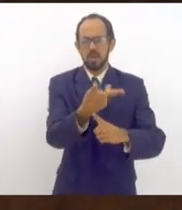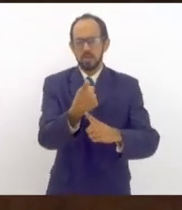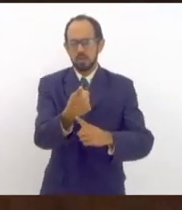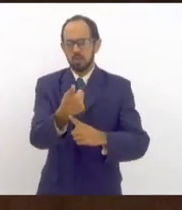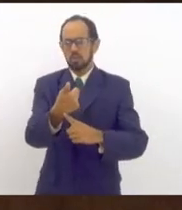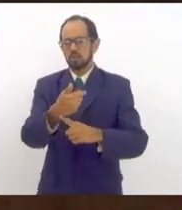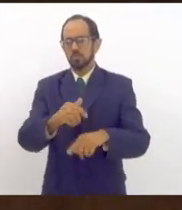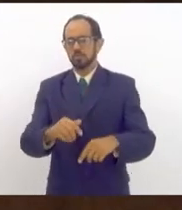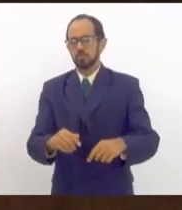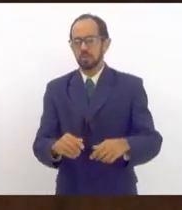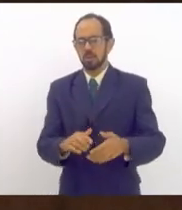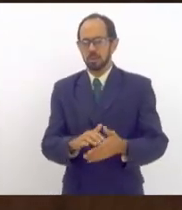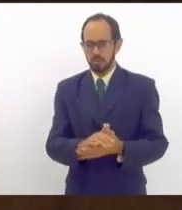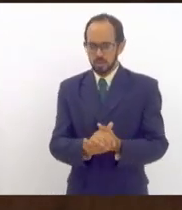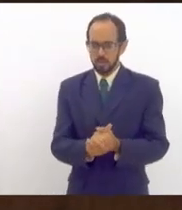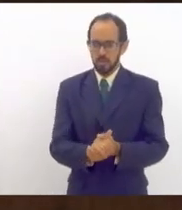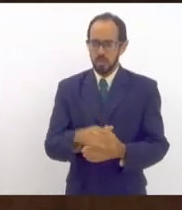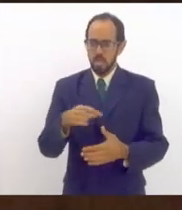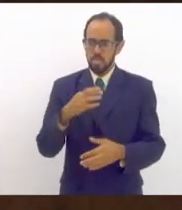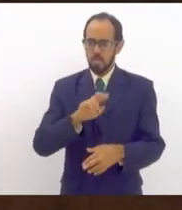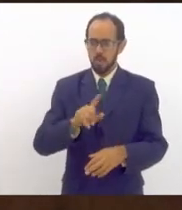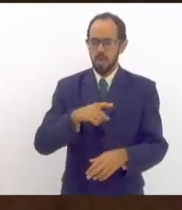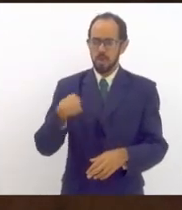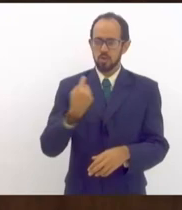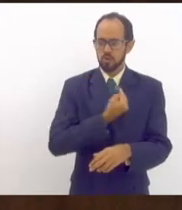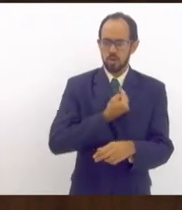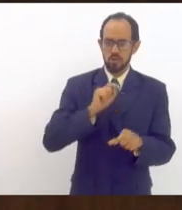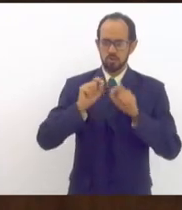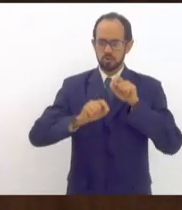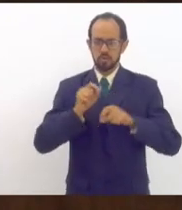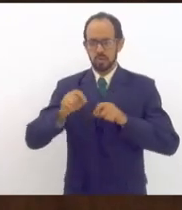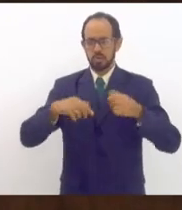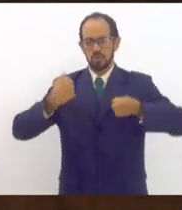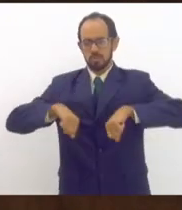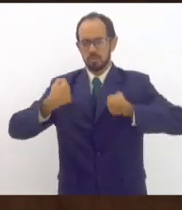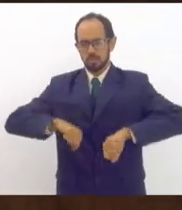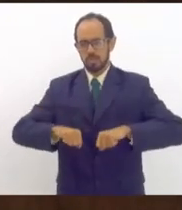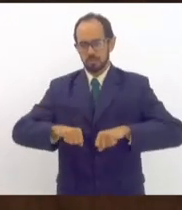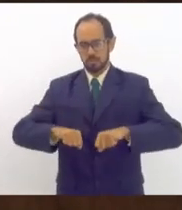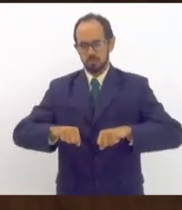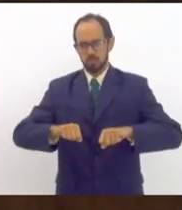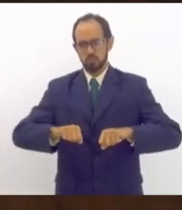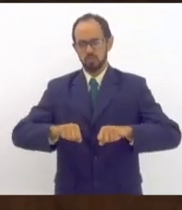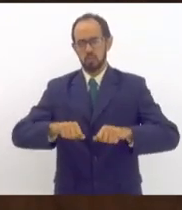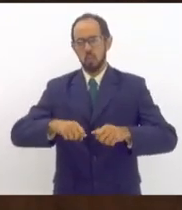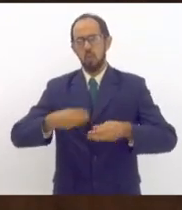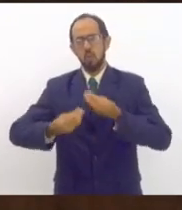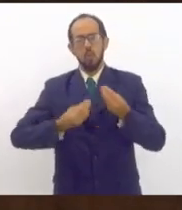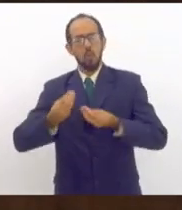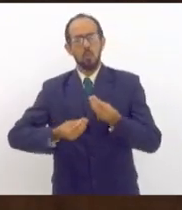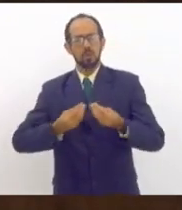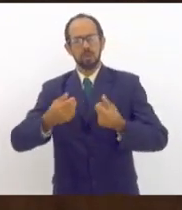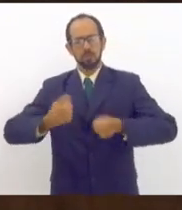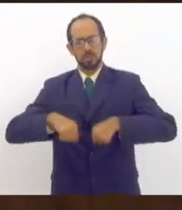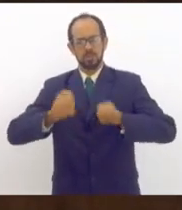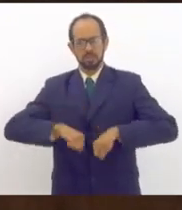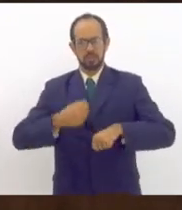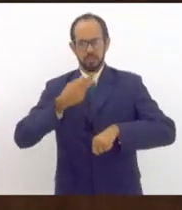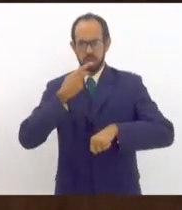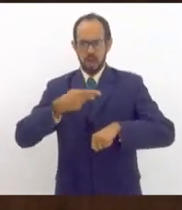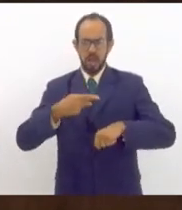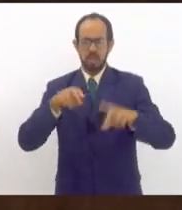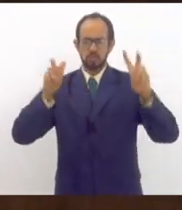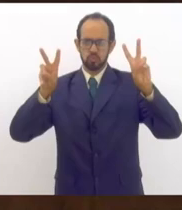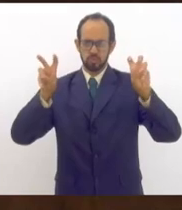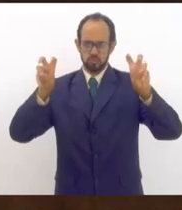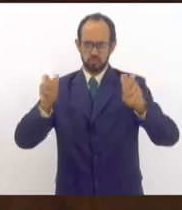imita a arte e não somos nós parlamentares que vamos dizer como um artista deve ou não falar sobre determinado